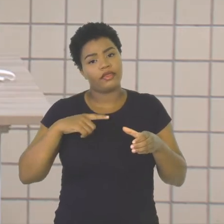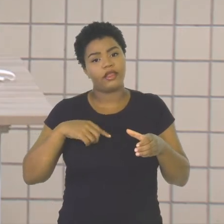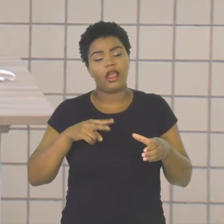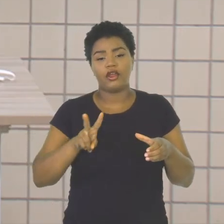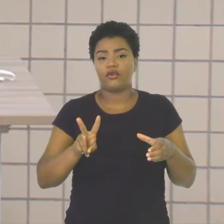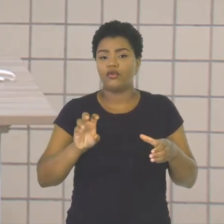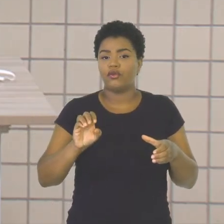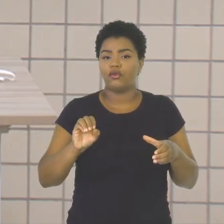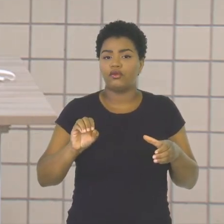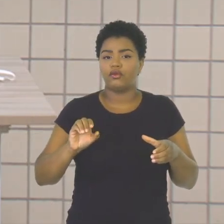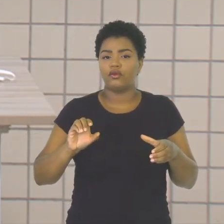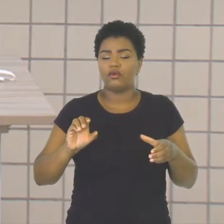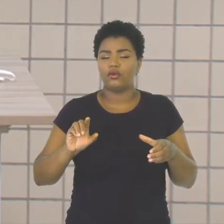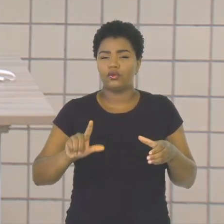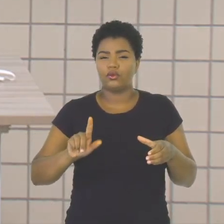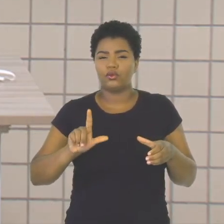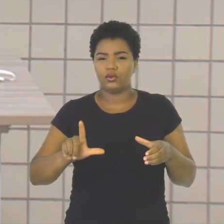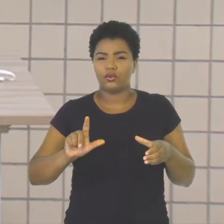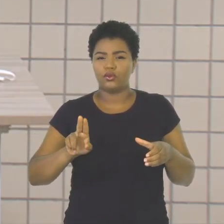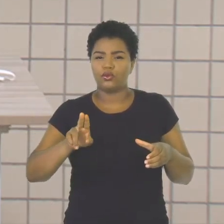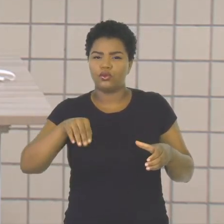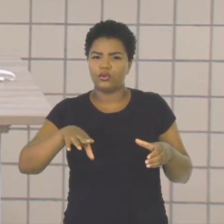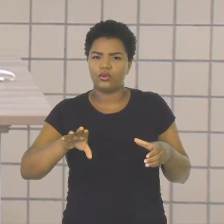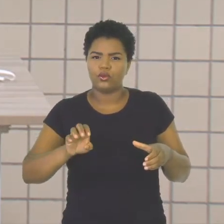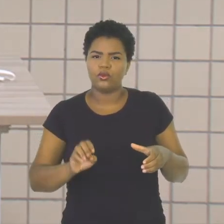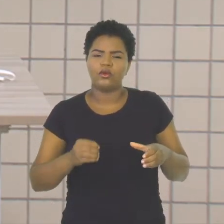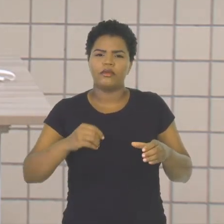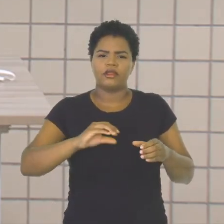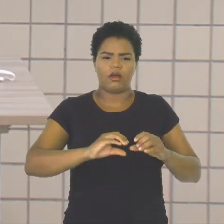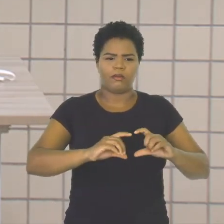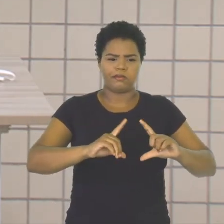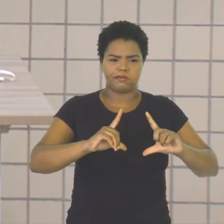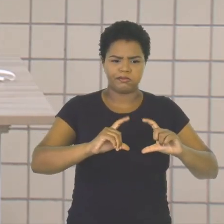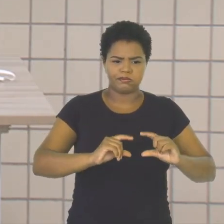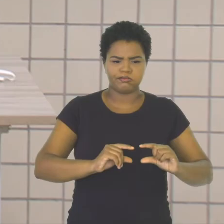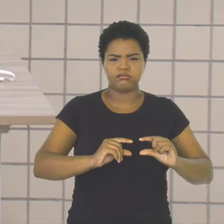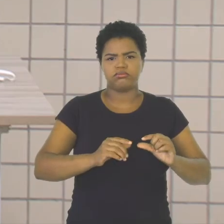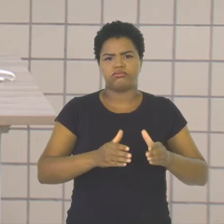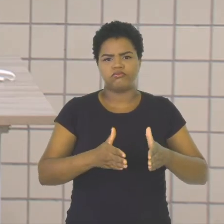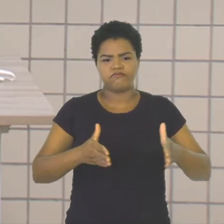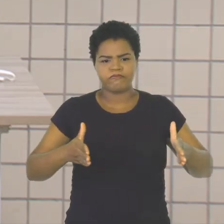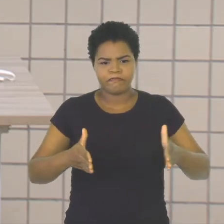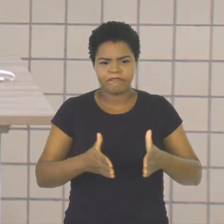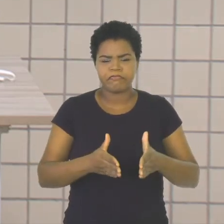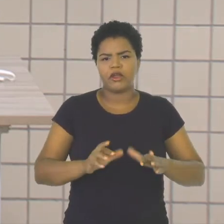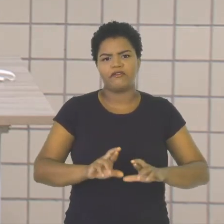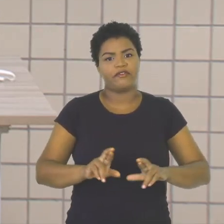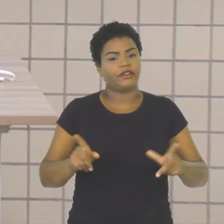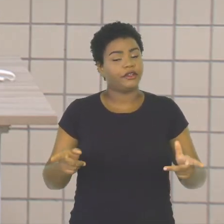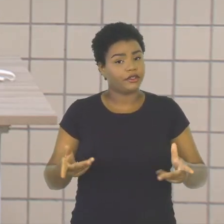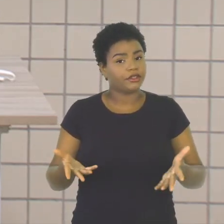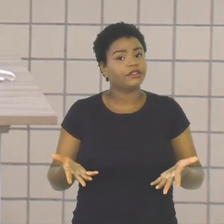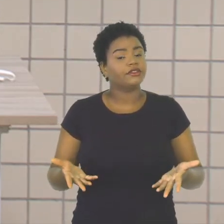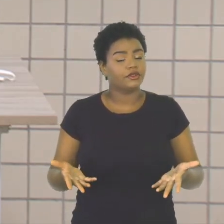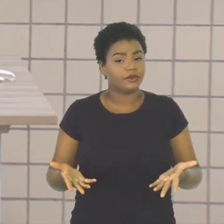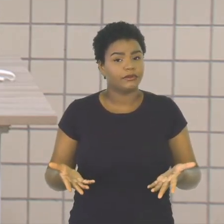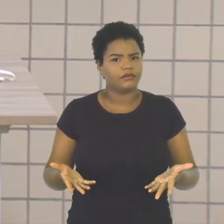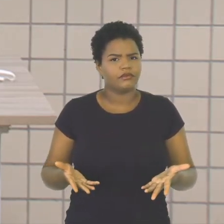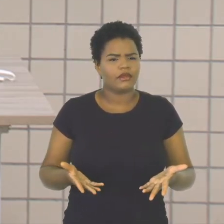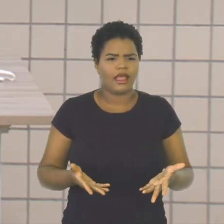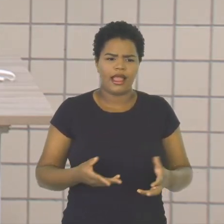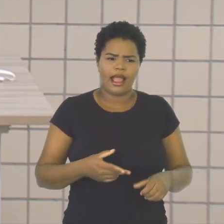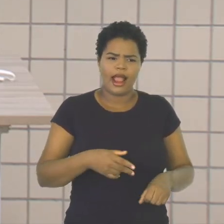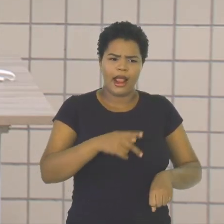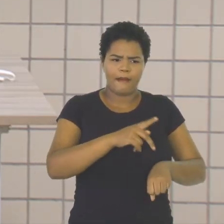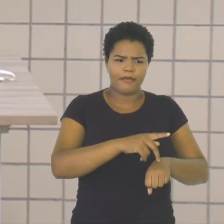tamanho diferenciado, tem seu formato diferenciado. Ah, professora, a pedra ela é mais dura que o copo, ou a